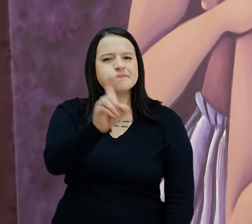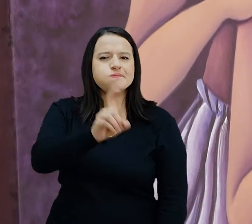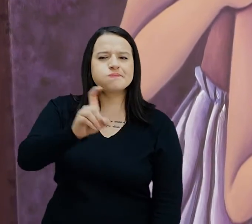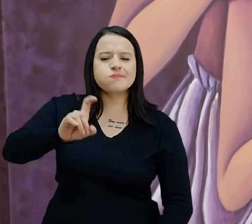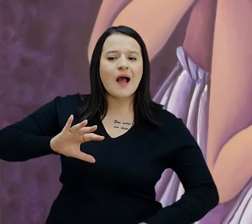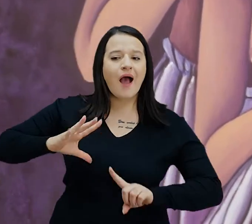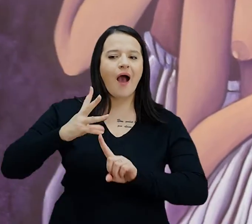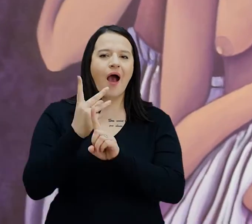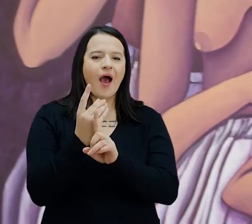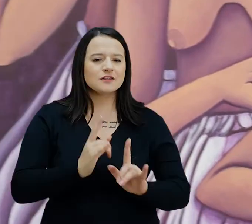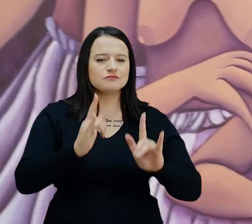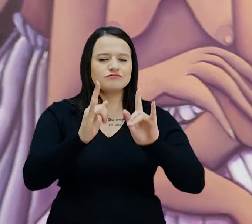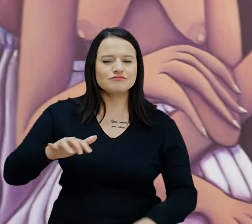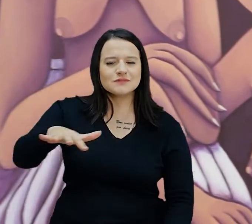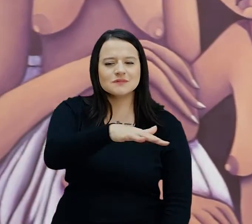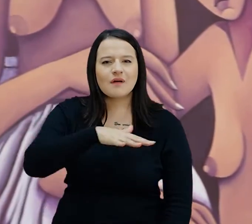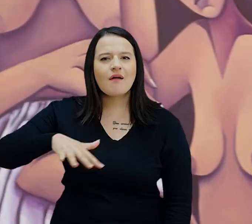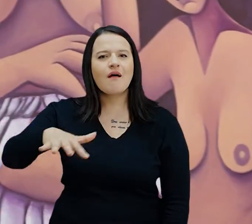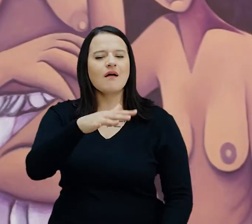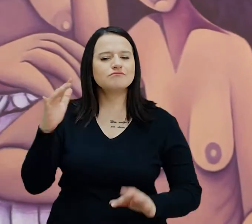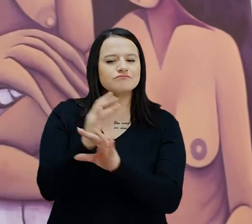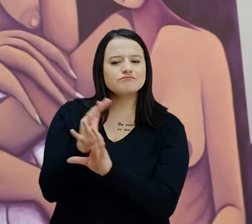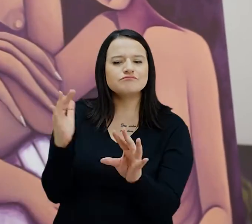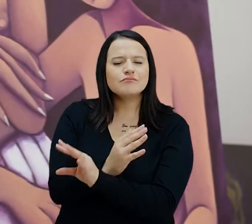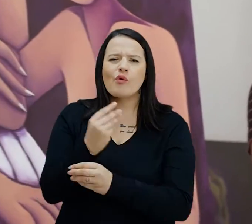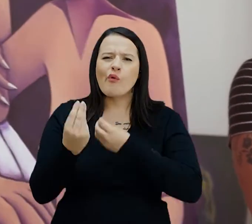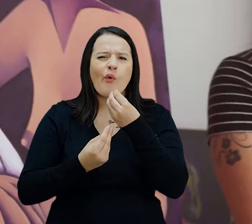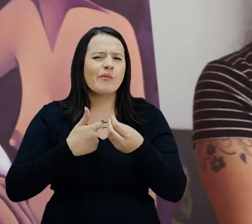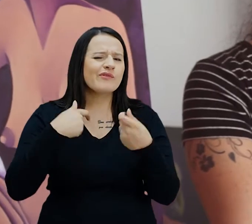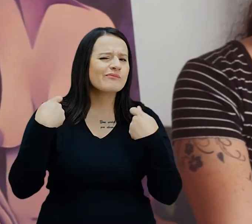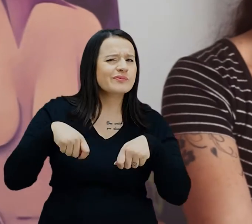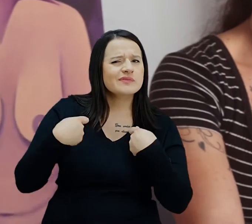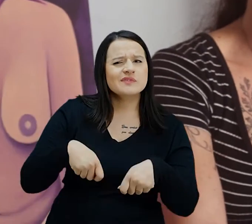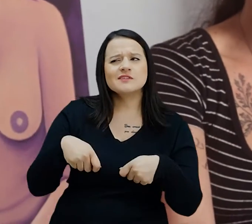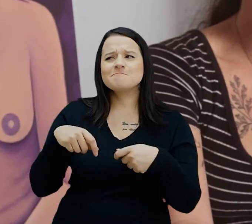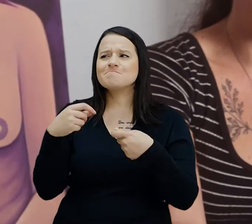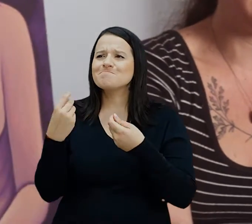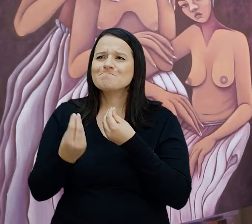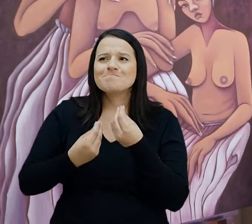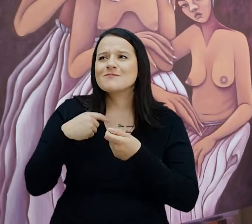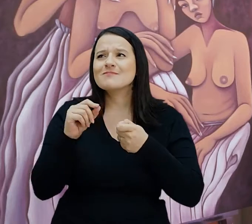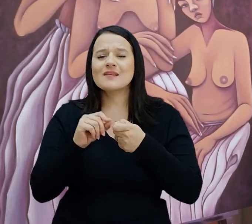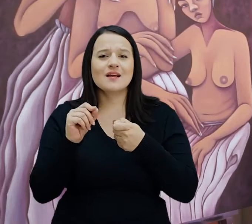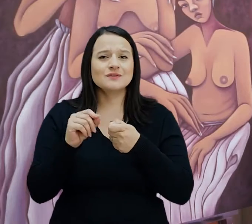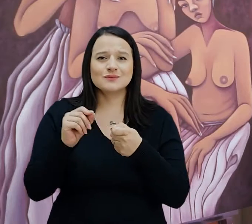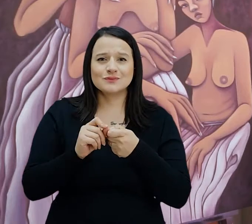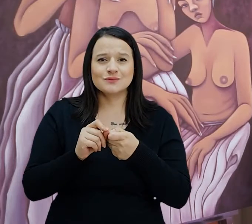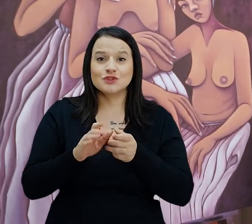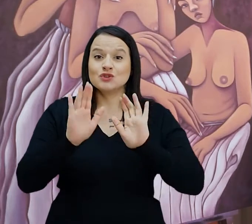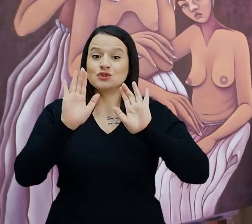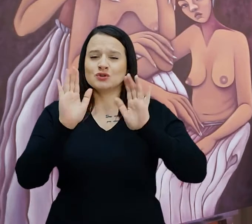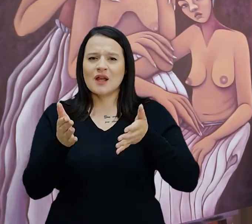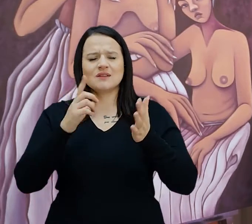grafite, de como eu poderia fazer, o que era necessário para fazer. E